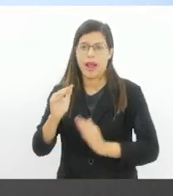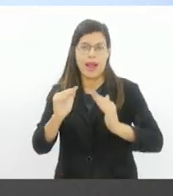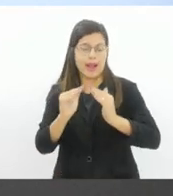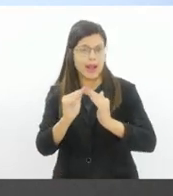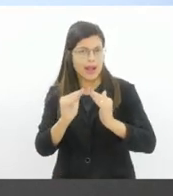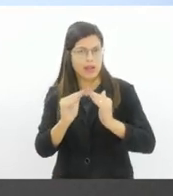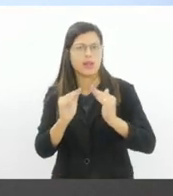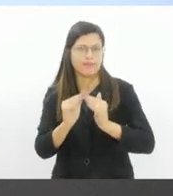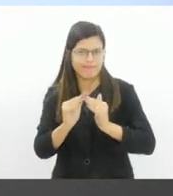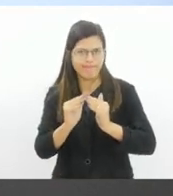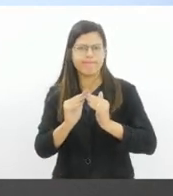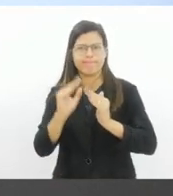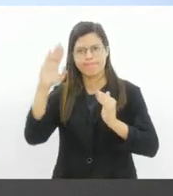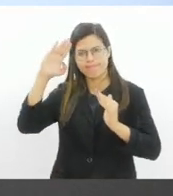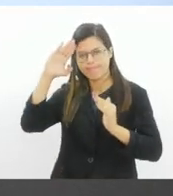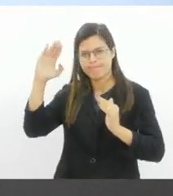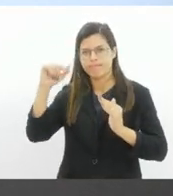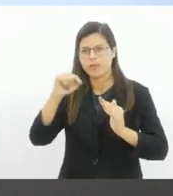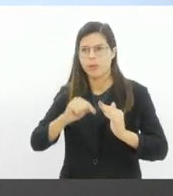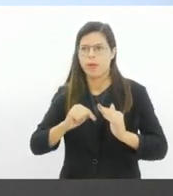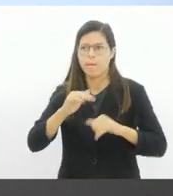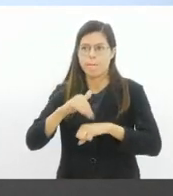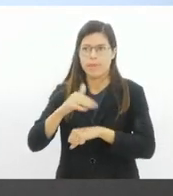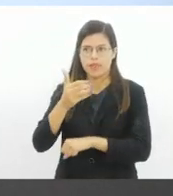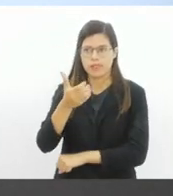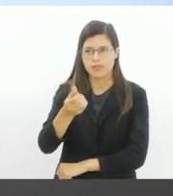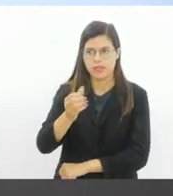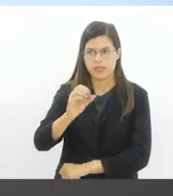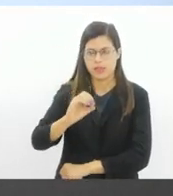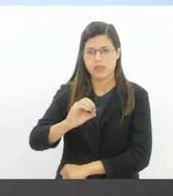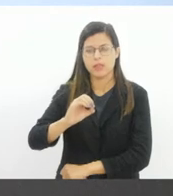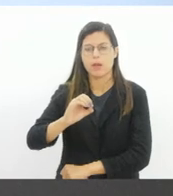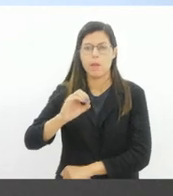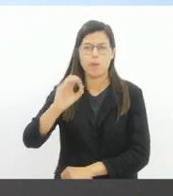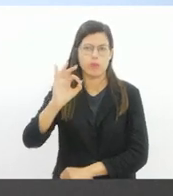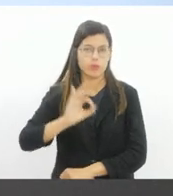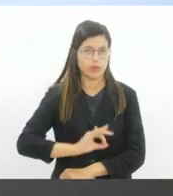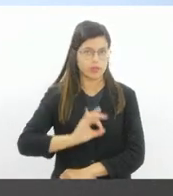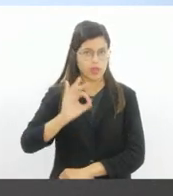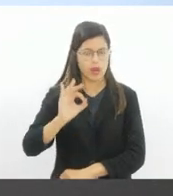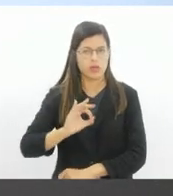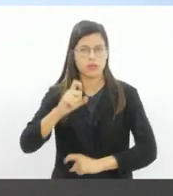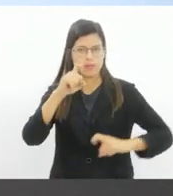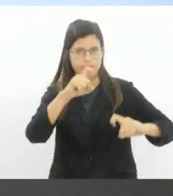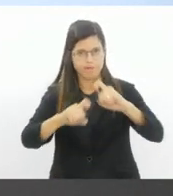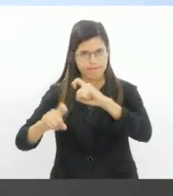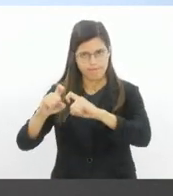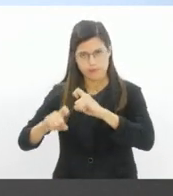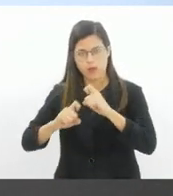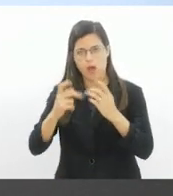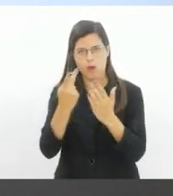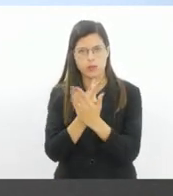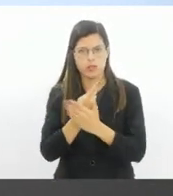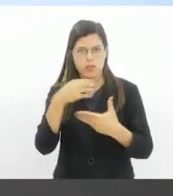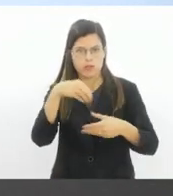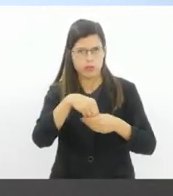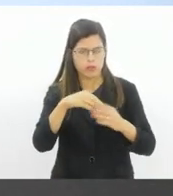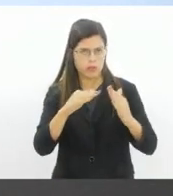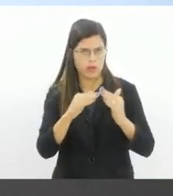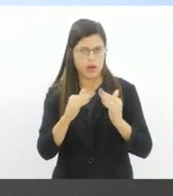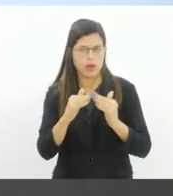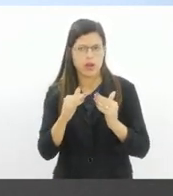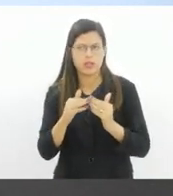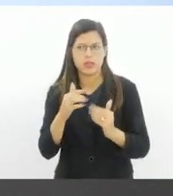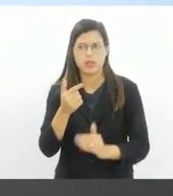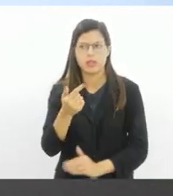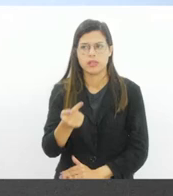ela é preponderante. Mais de 60% dos casos de estupro ocorreram em uma residência e